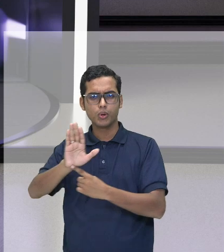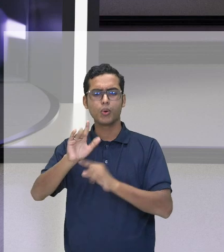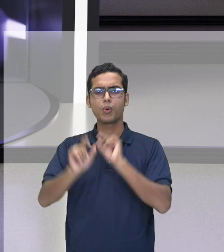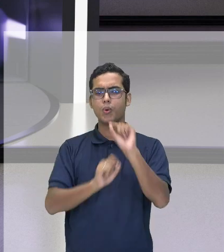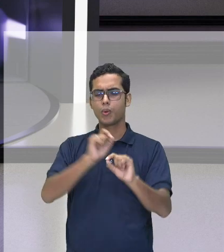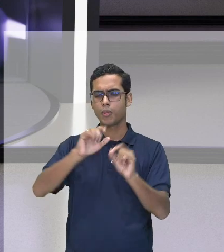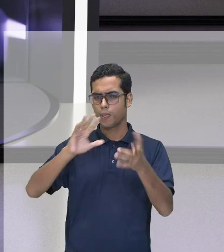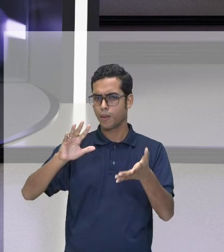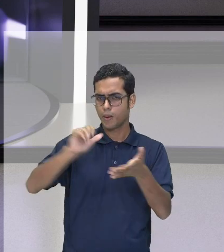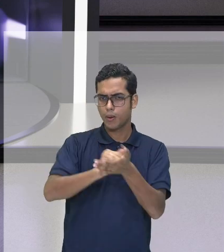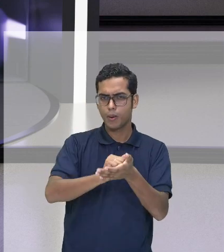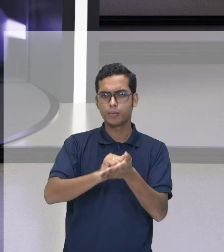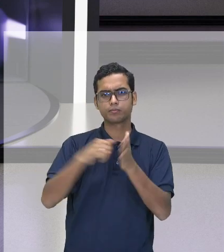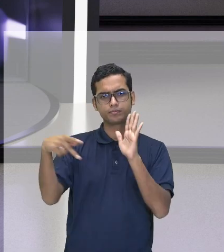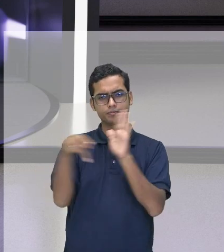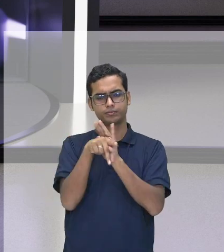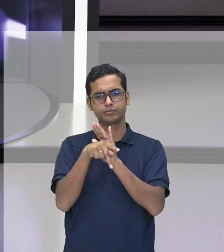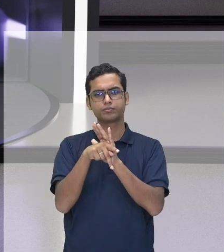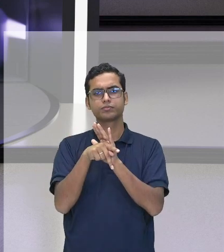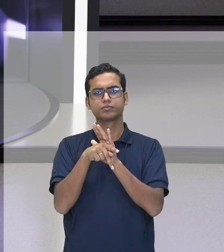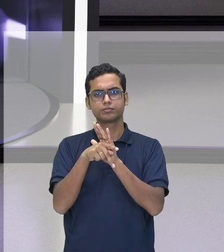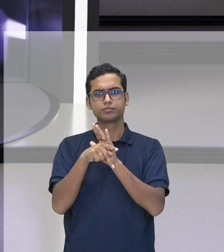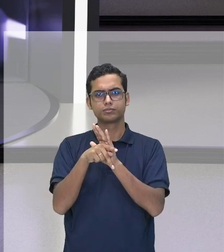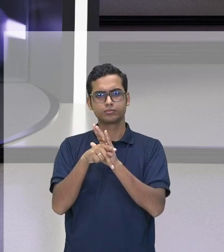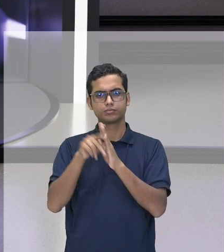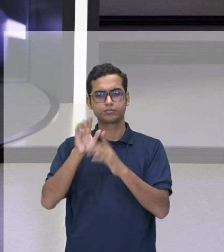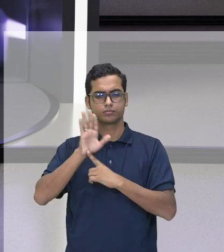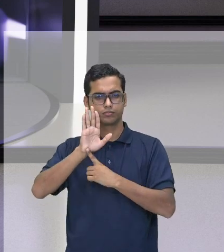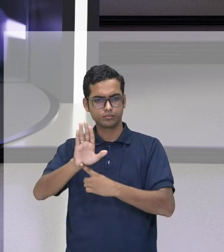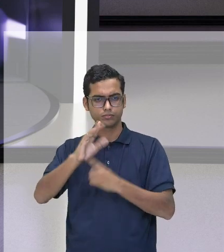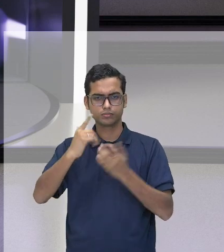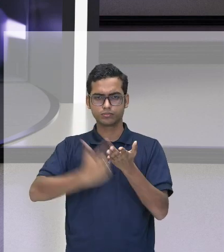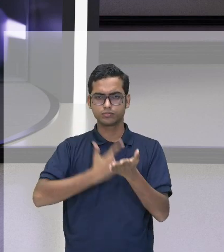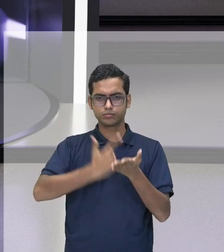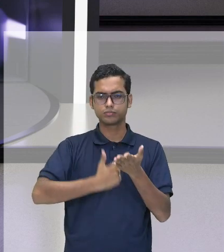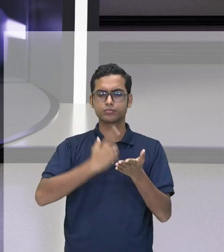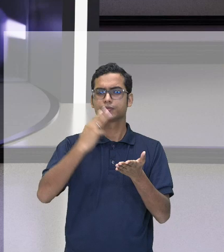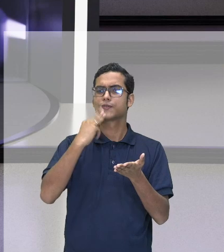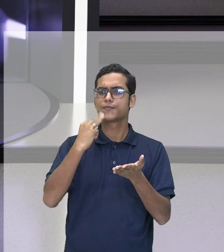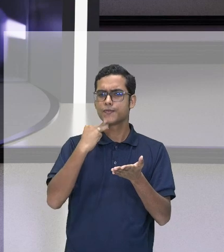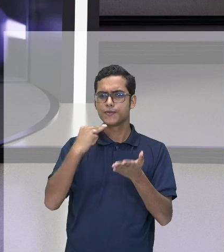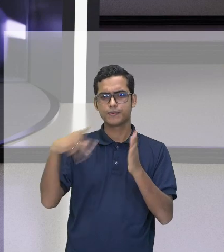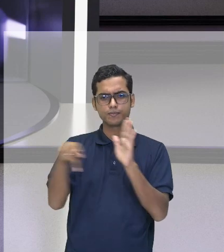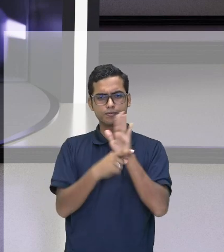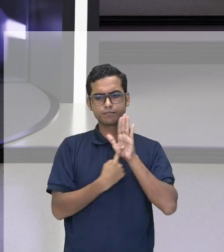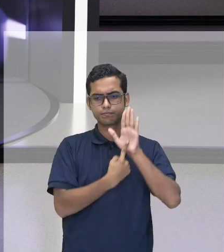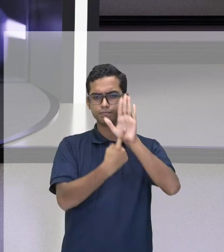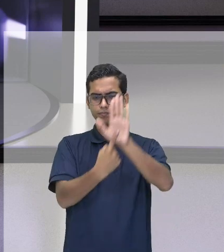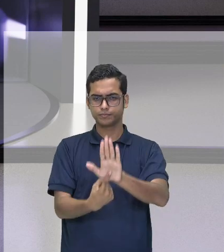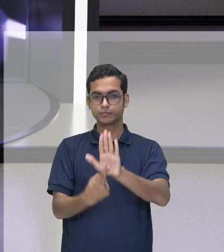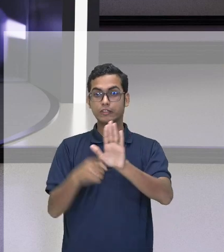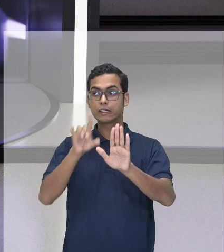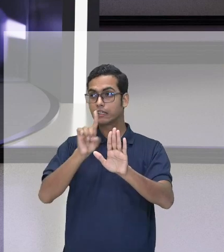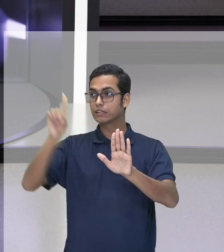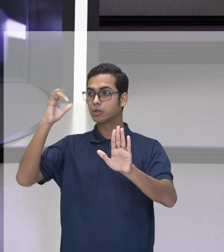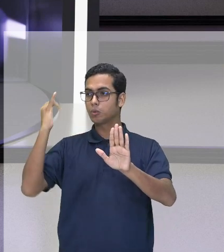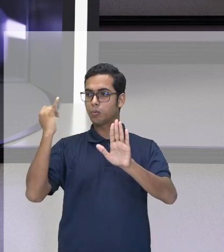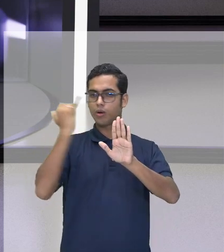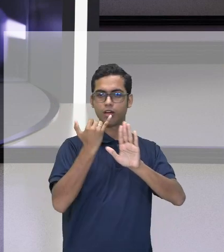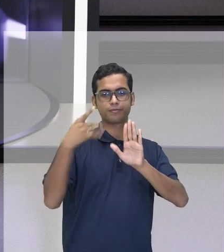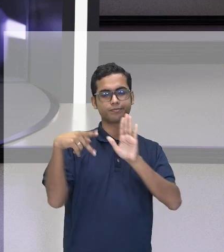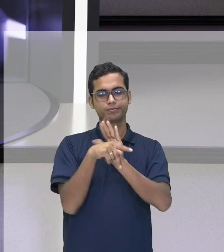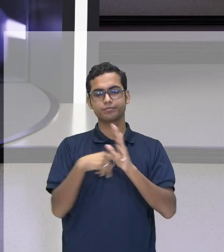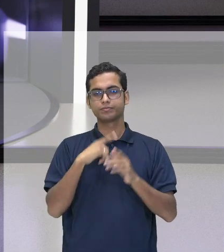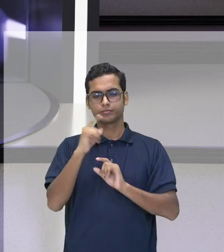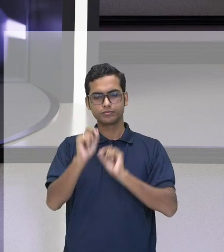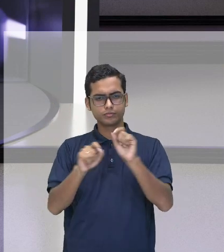registrar a revelação de Deus no livro de Mórmon. Ok? Olha só que interessante. E aqui, o que é mais importante